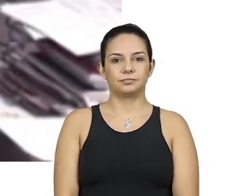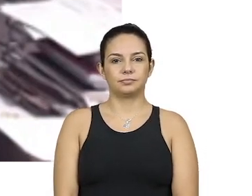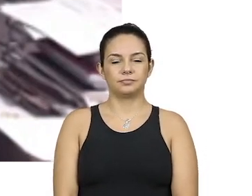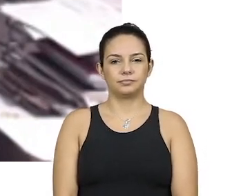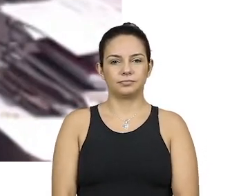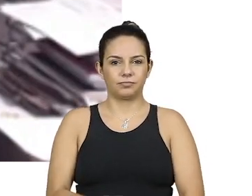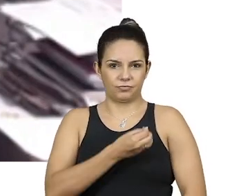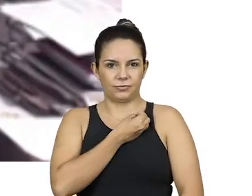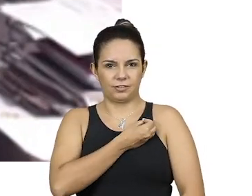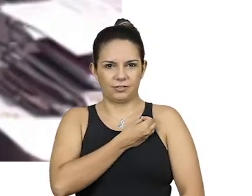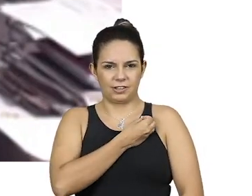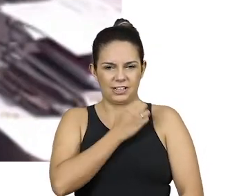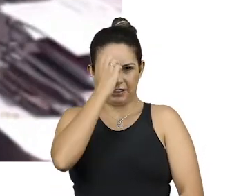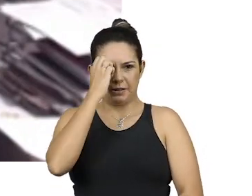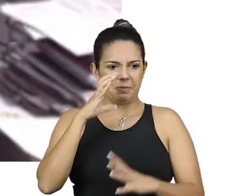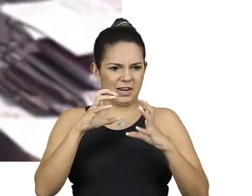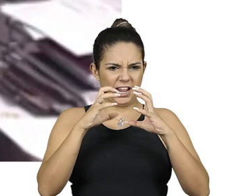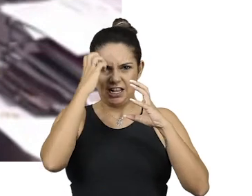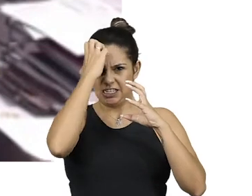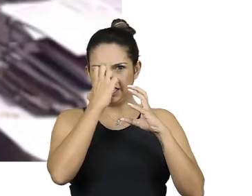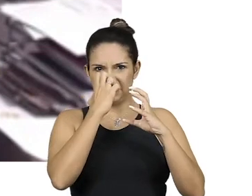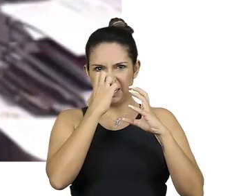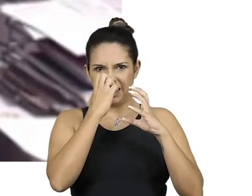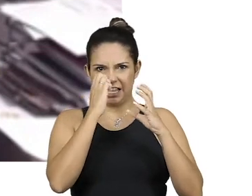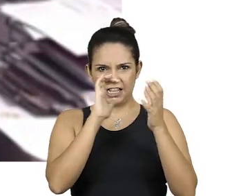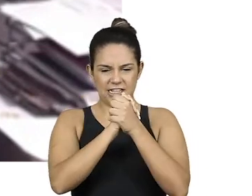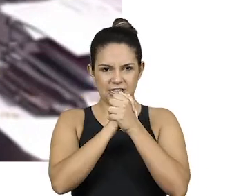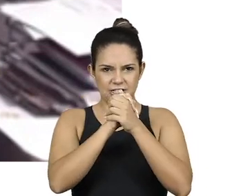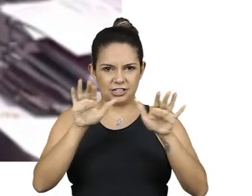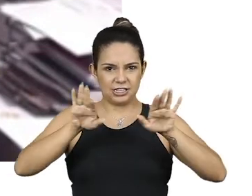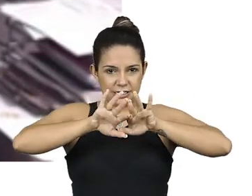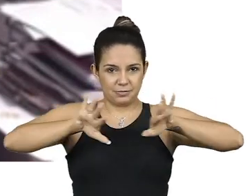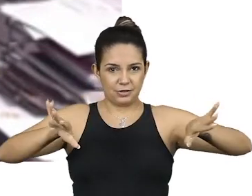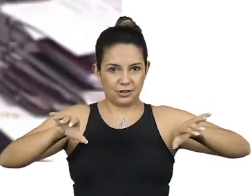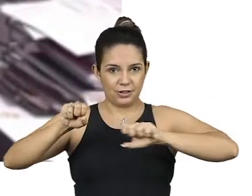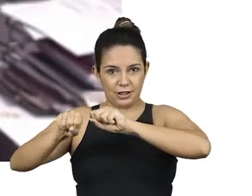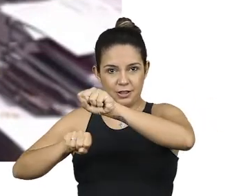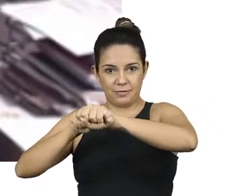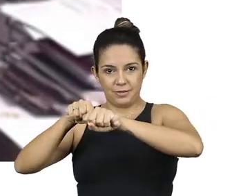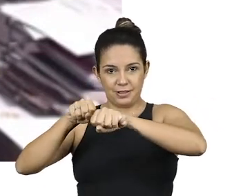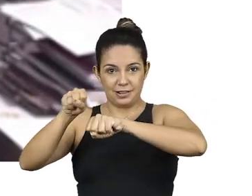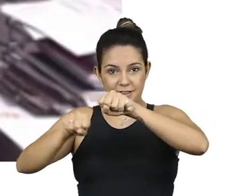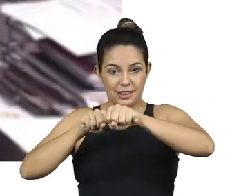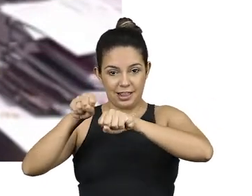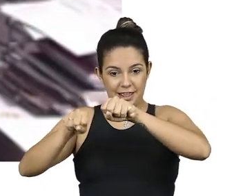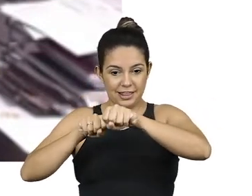Briga séria de casal separou a bicicleta do pedal.